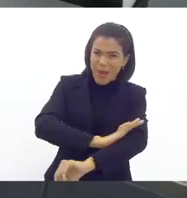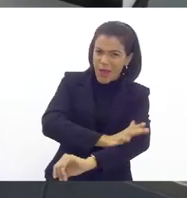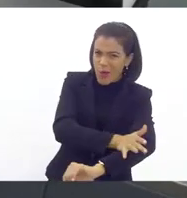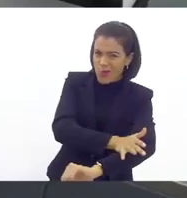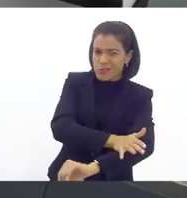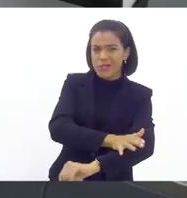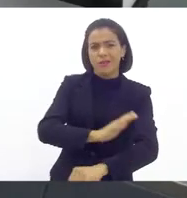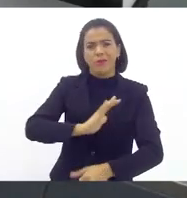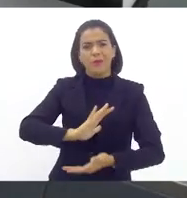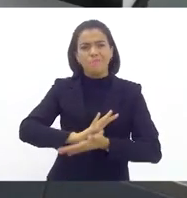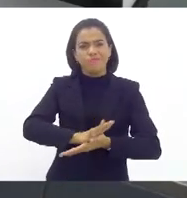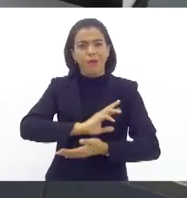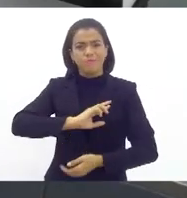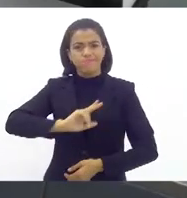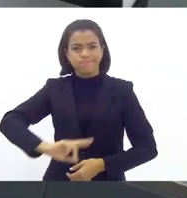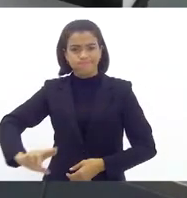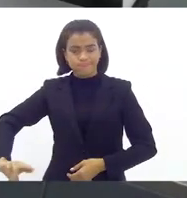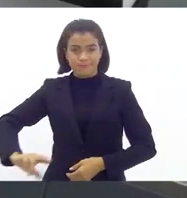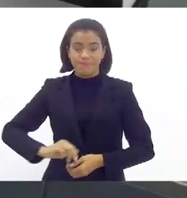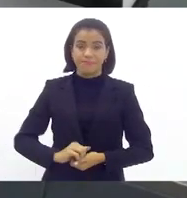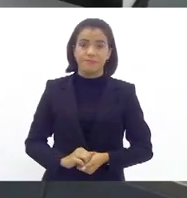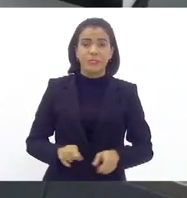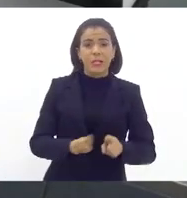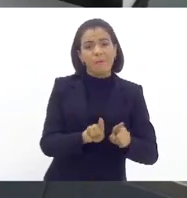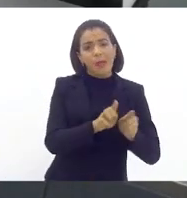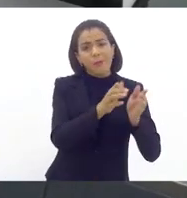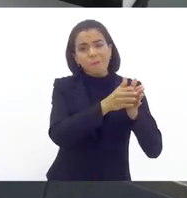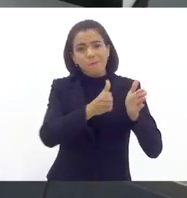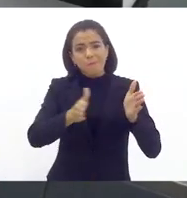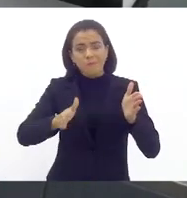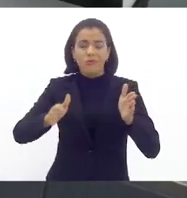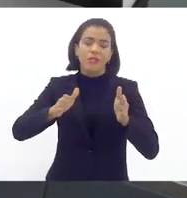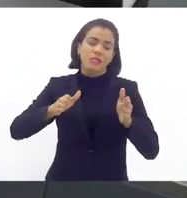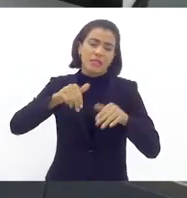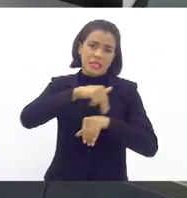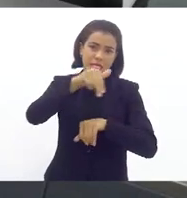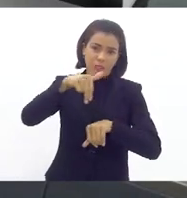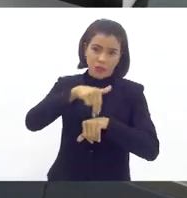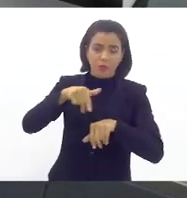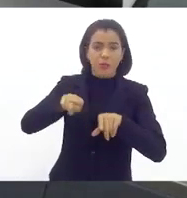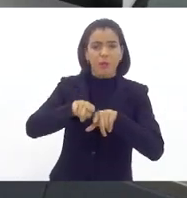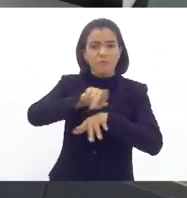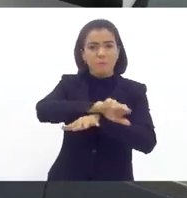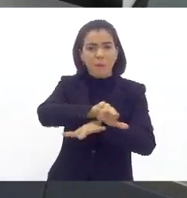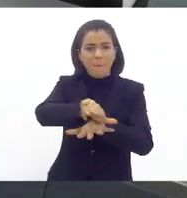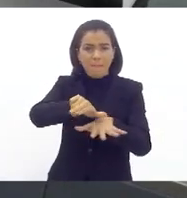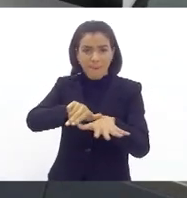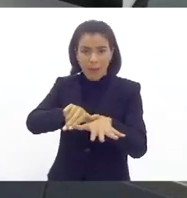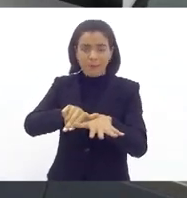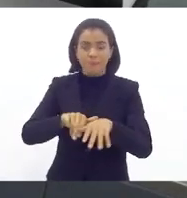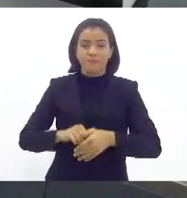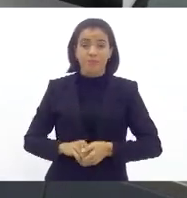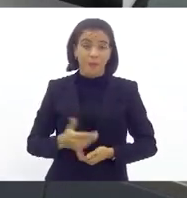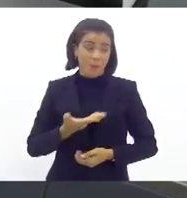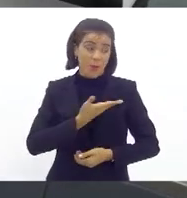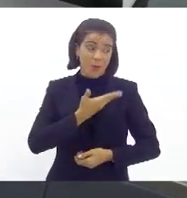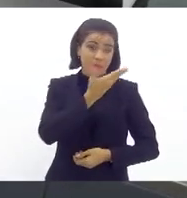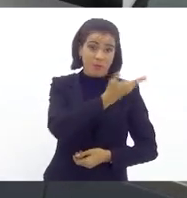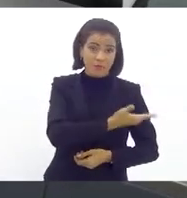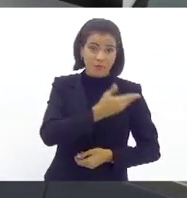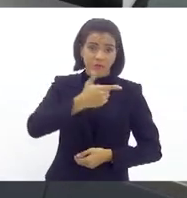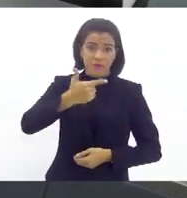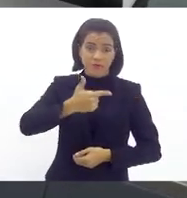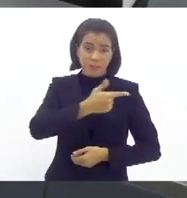e Procedência Nacional. Também envolve assuntos relacionados à diversidade. Eu estou aqui com o meu amigo, vice-presidente